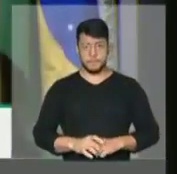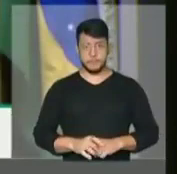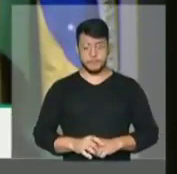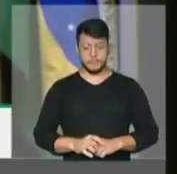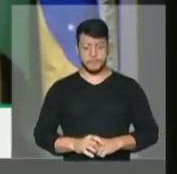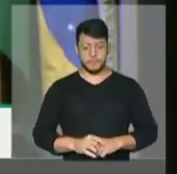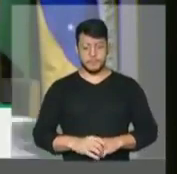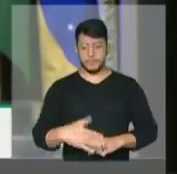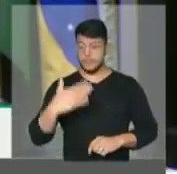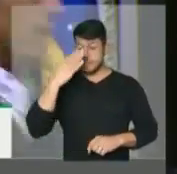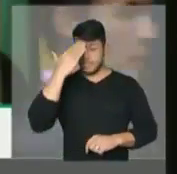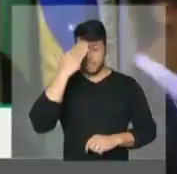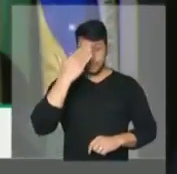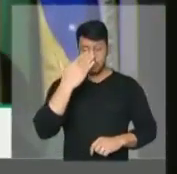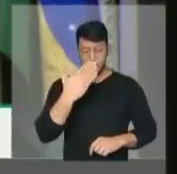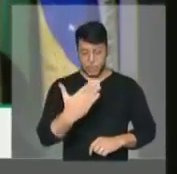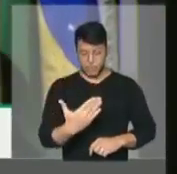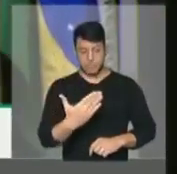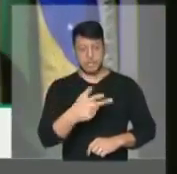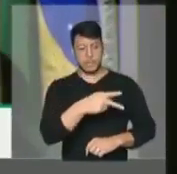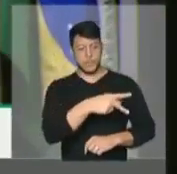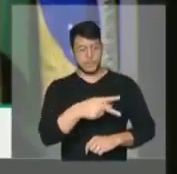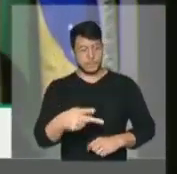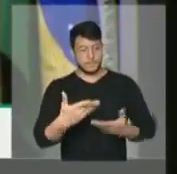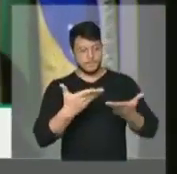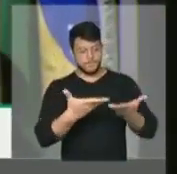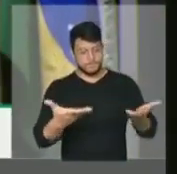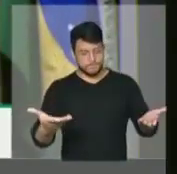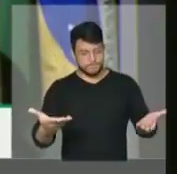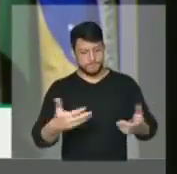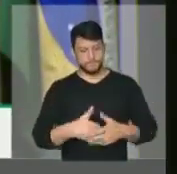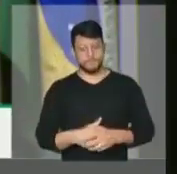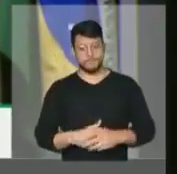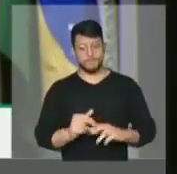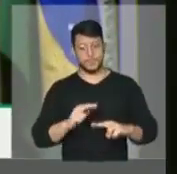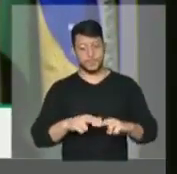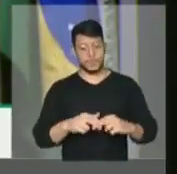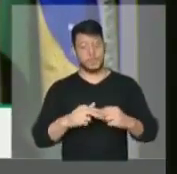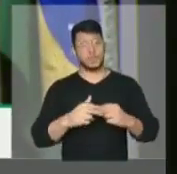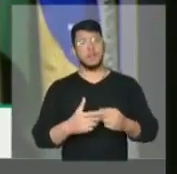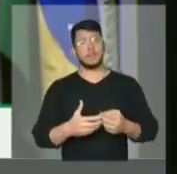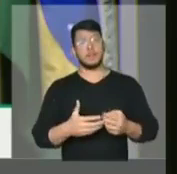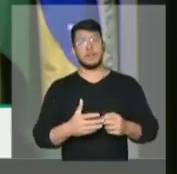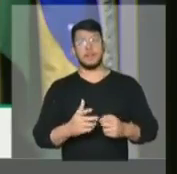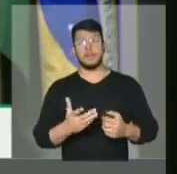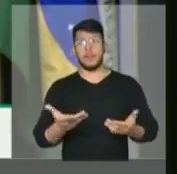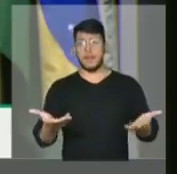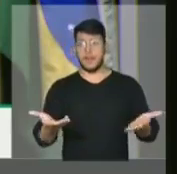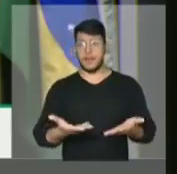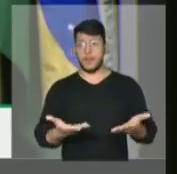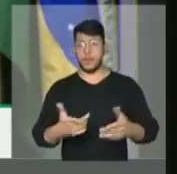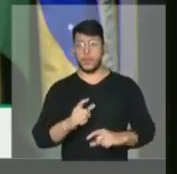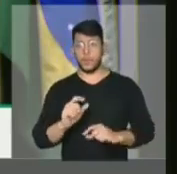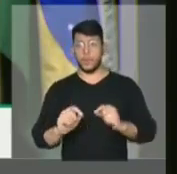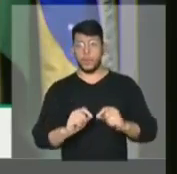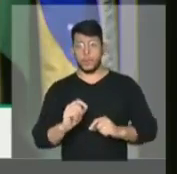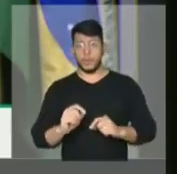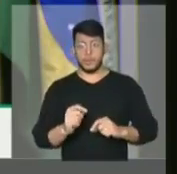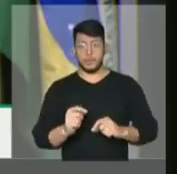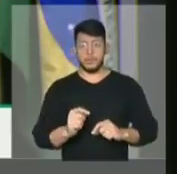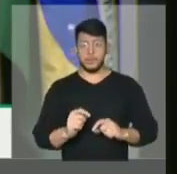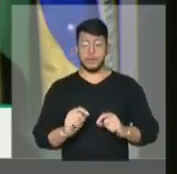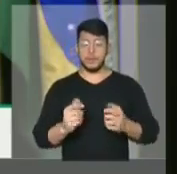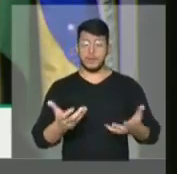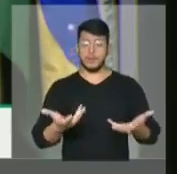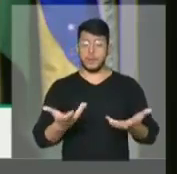Tiago Dimas. Senhor presidente, agradeço a Vossa Excelência a sua gentileza de nos ceder mais um minuto. E eu quero, nesses últimos